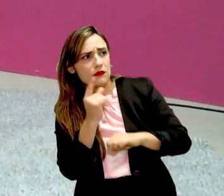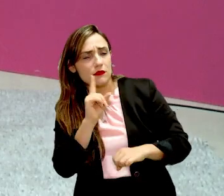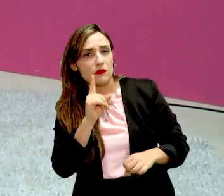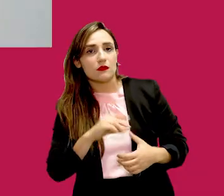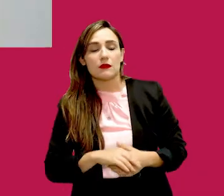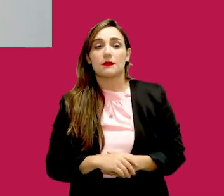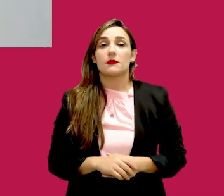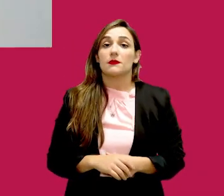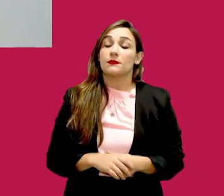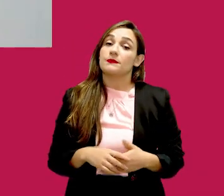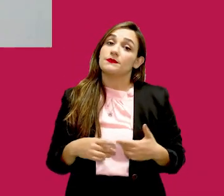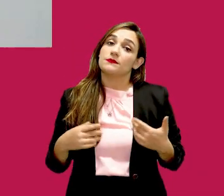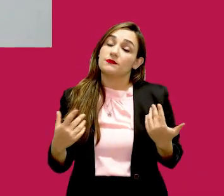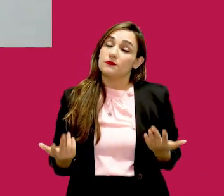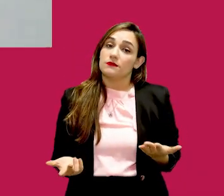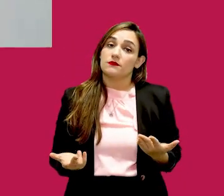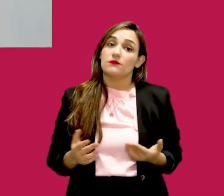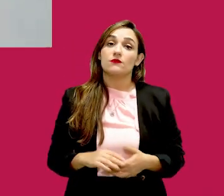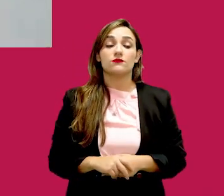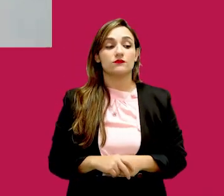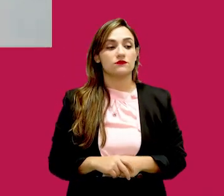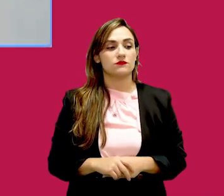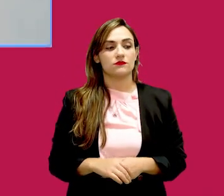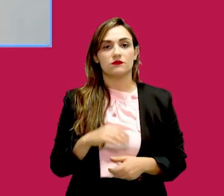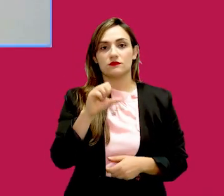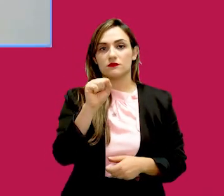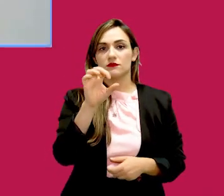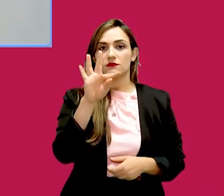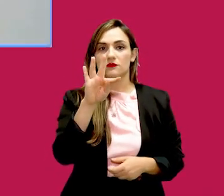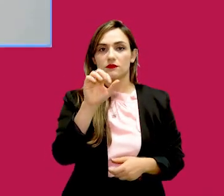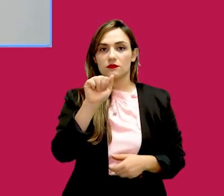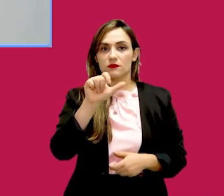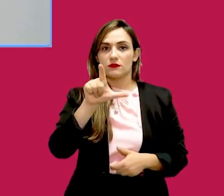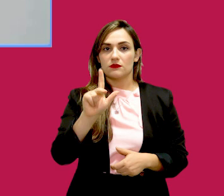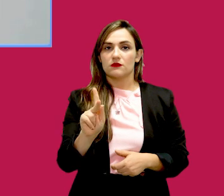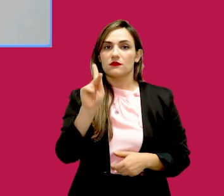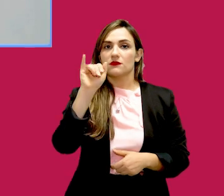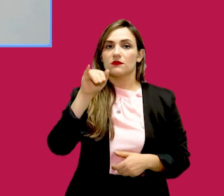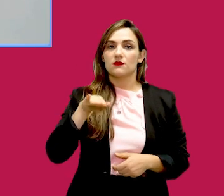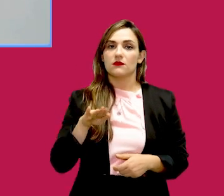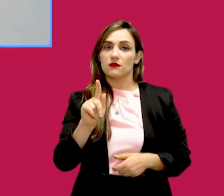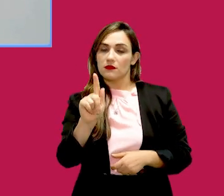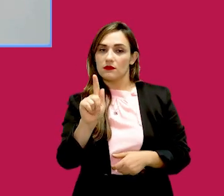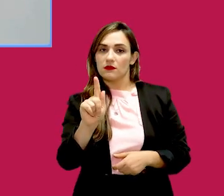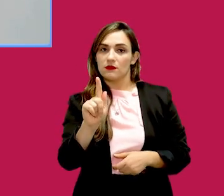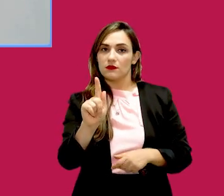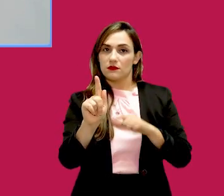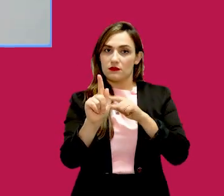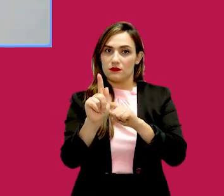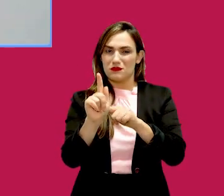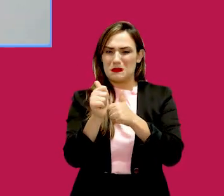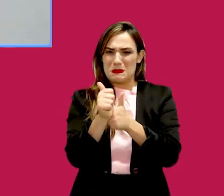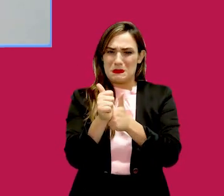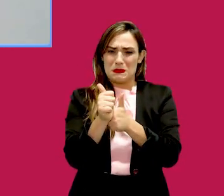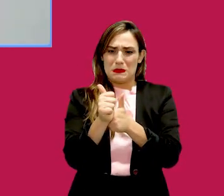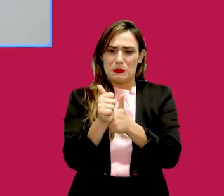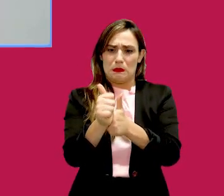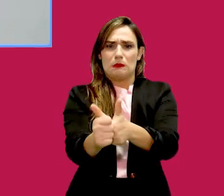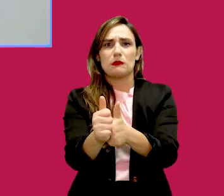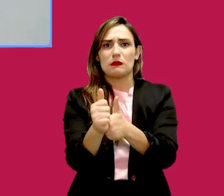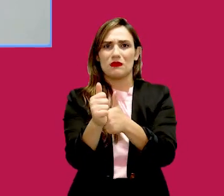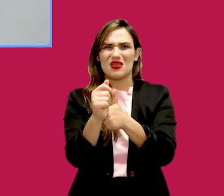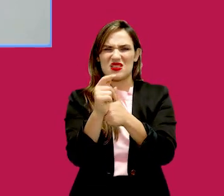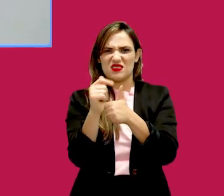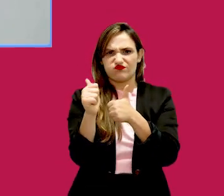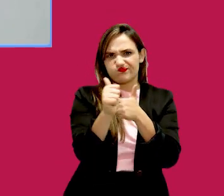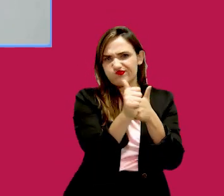virtual? Na verdade, Lívia, o stalking, o crime de perseguição, essa conduta de